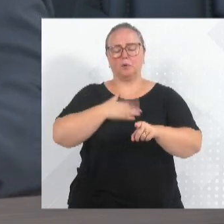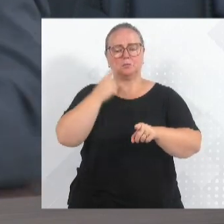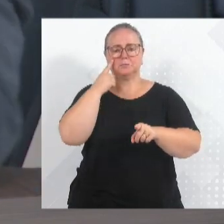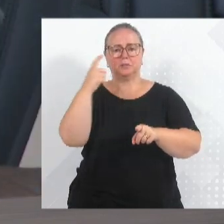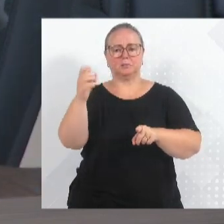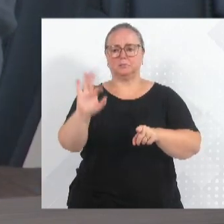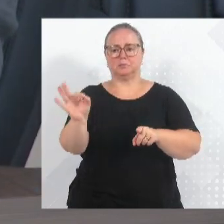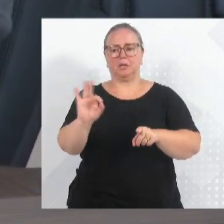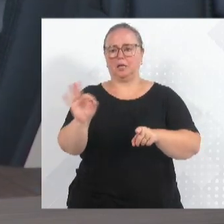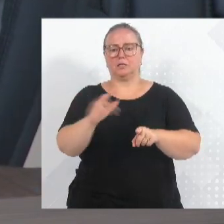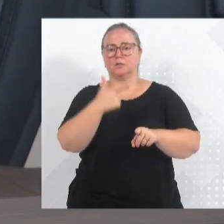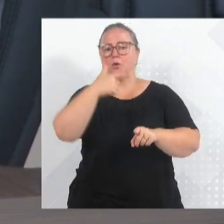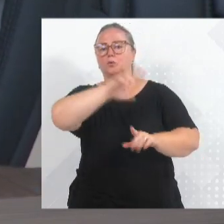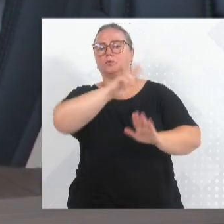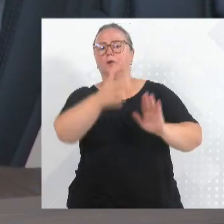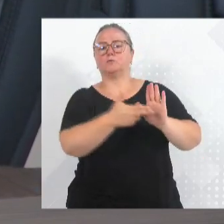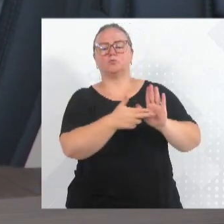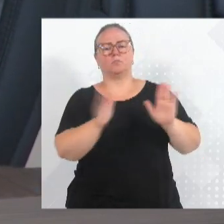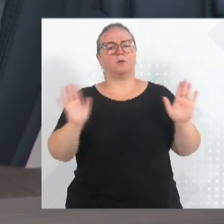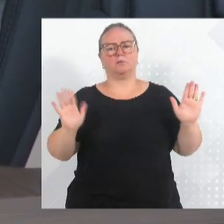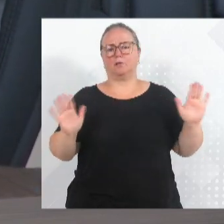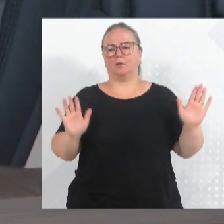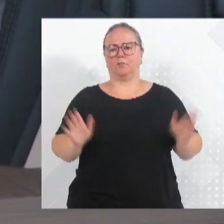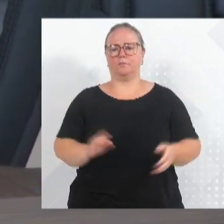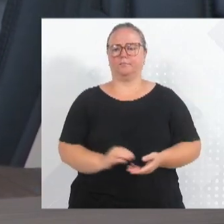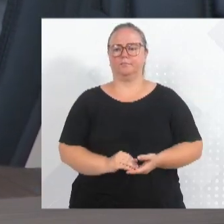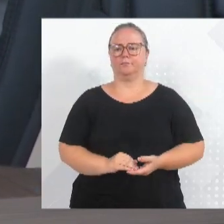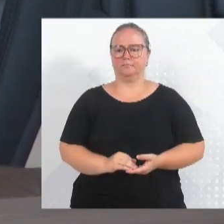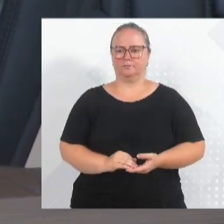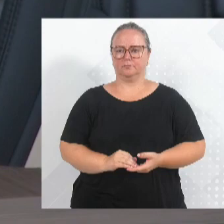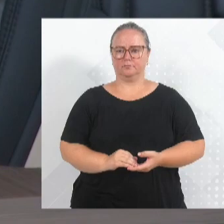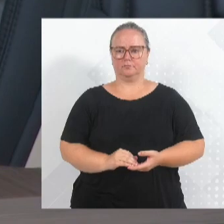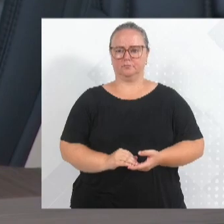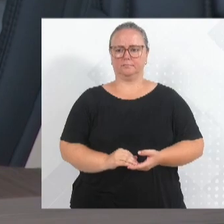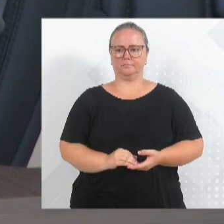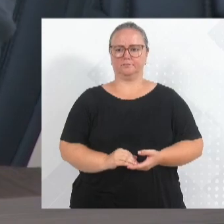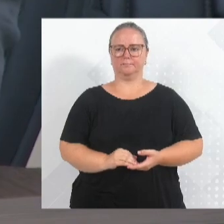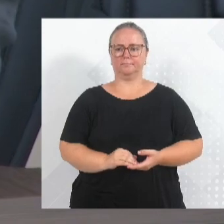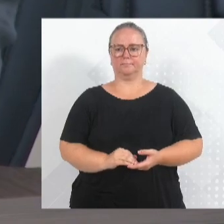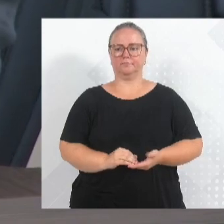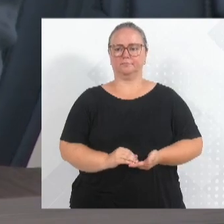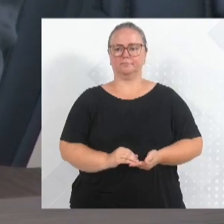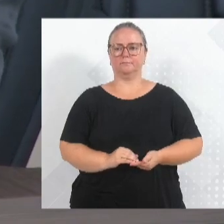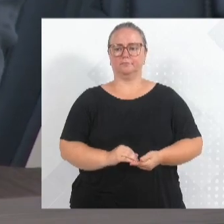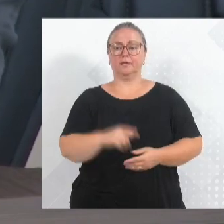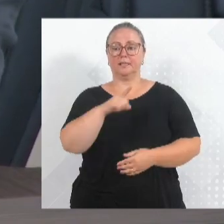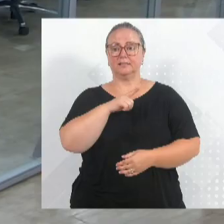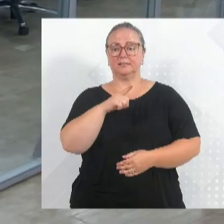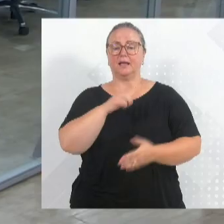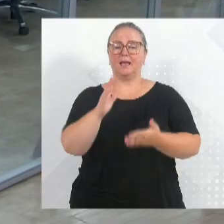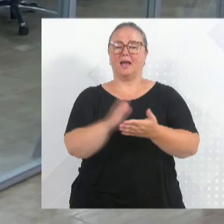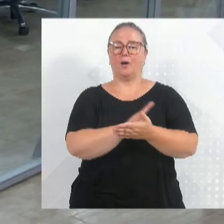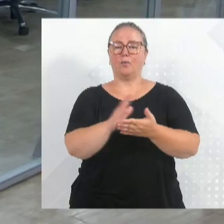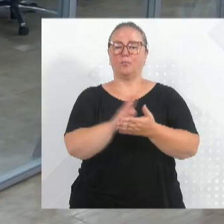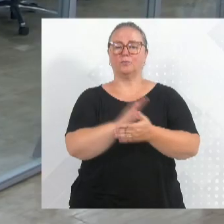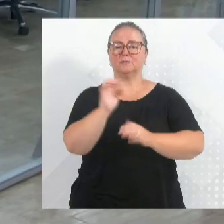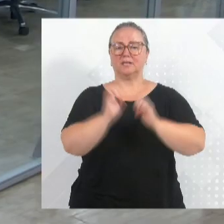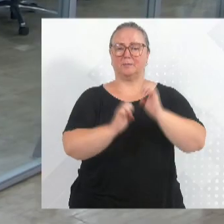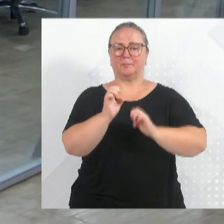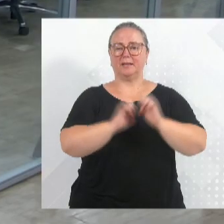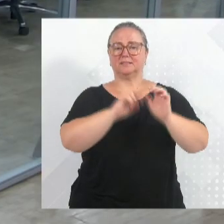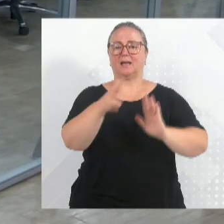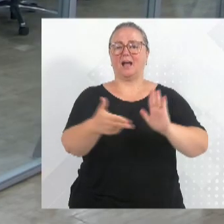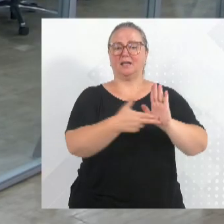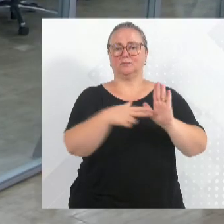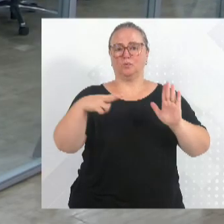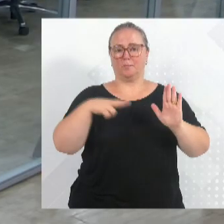em fazer a concessão, até porque as concessões que estão acontecendo em Santa Catarina estão sendo um pouco desastrosas. Obrigado. Convido agora o vereador